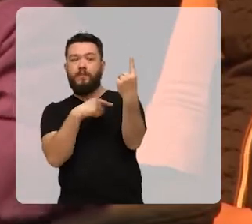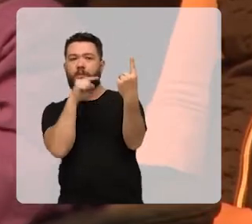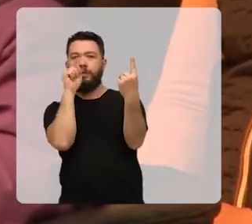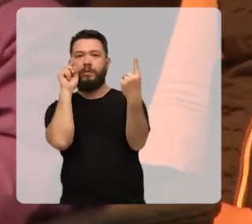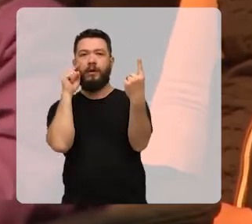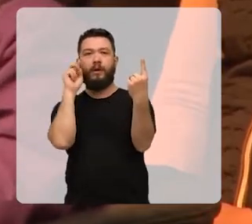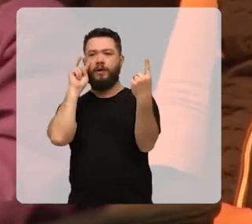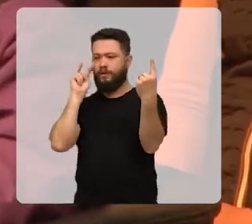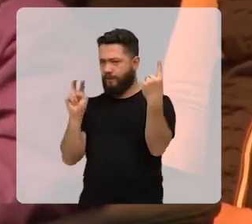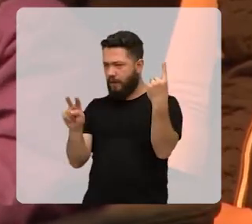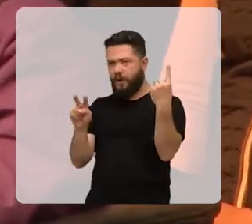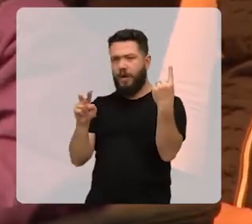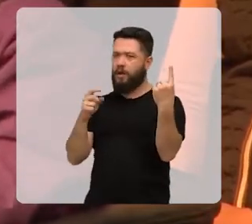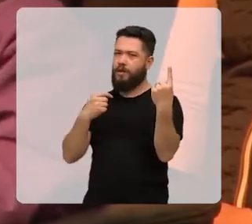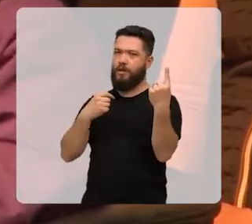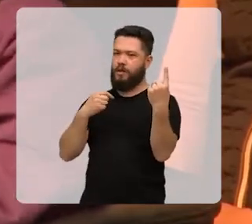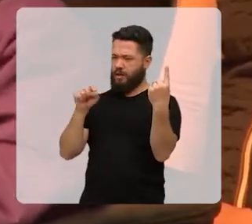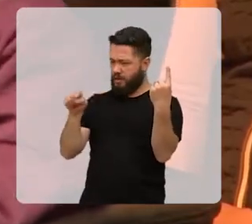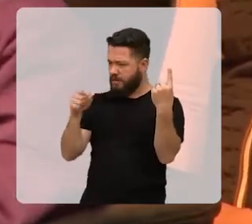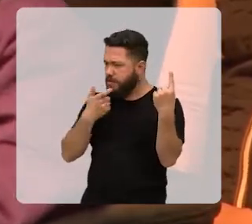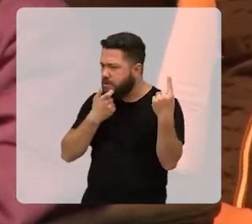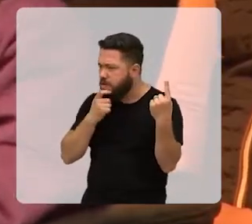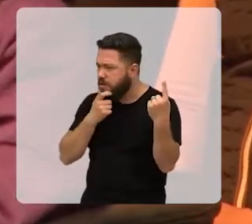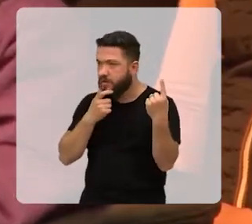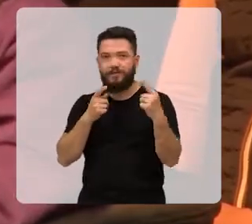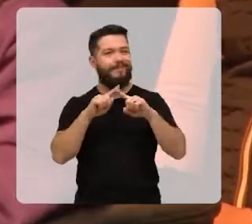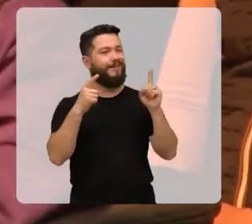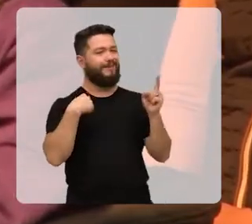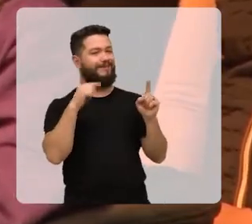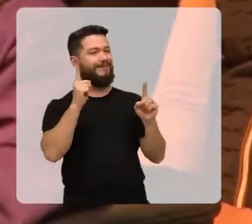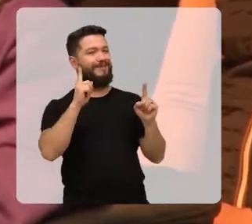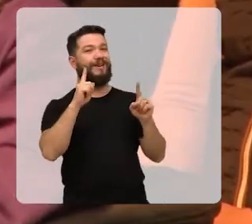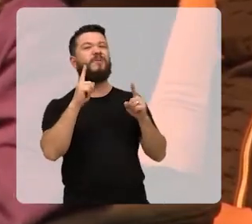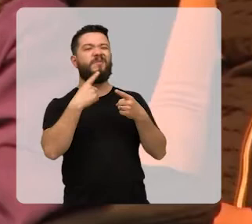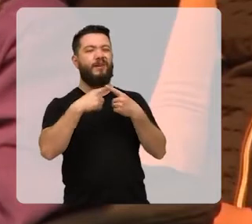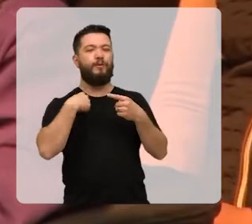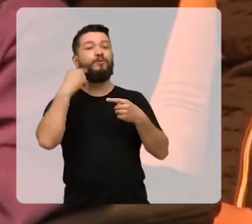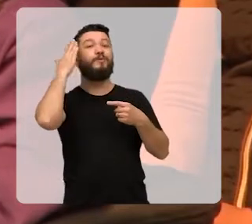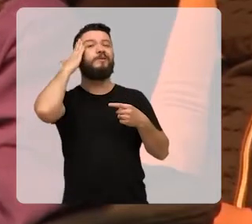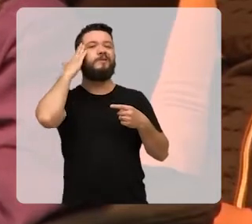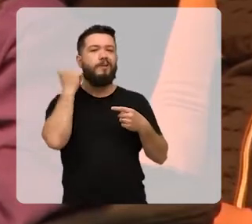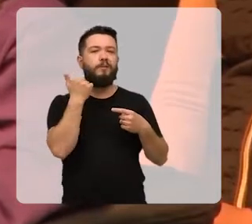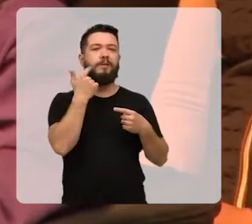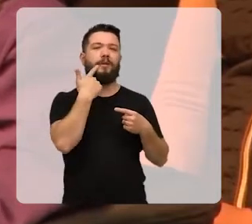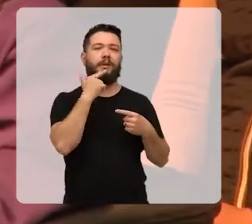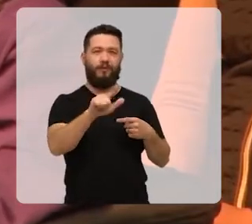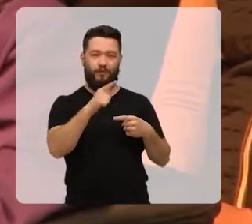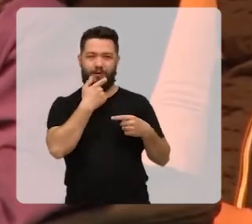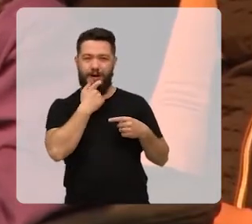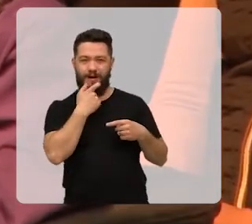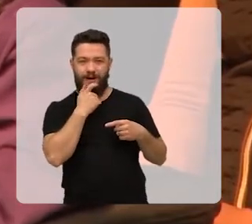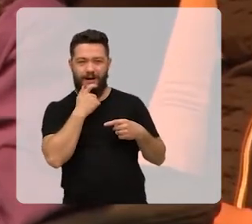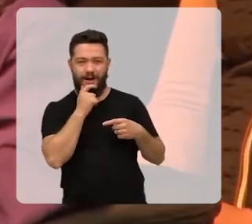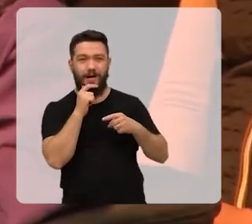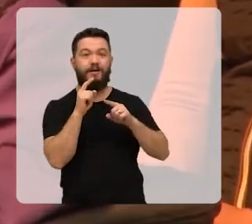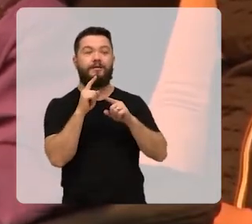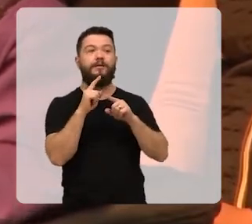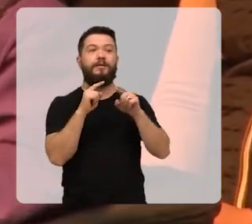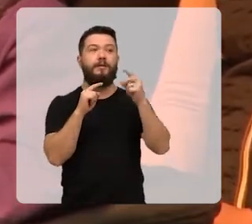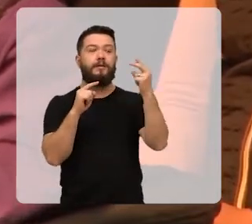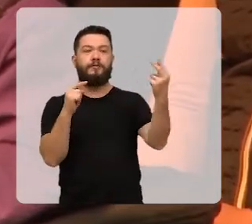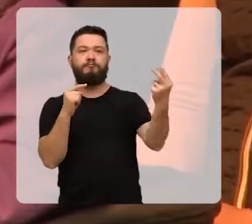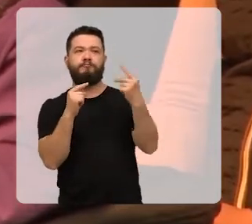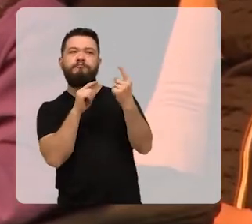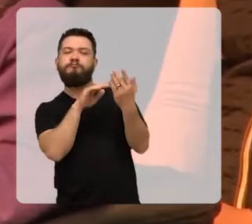não era inglesa, que tinha, sobre o que eu falava em inglês, também, que tinha sobrevivido e